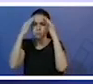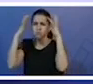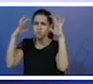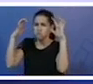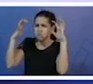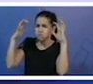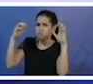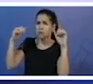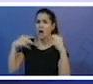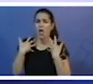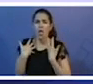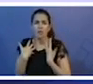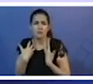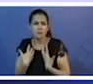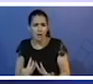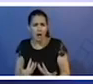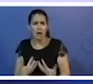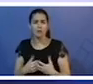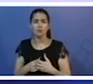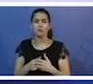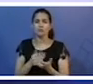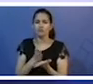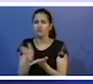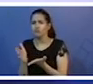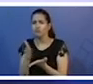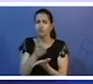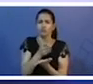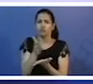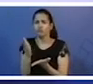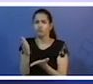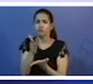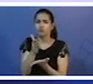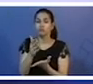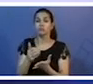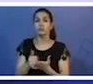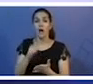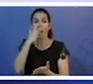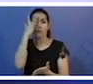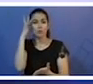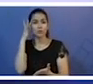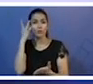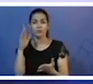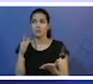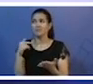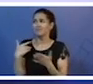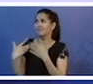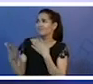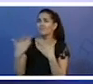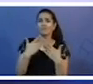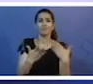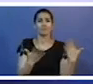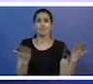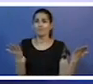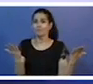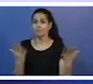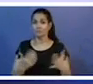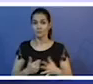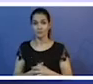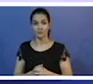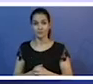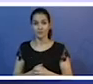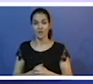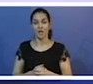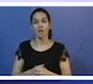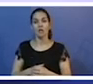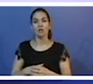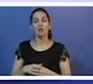cãibras, cansaço e desorientação em casos mais leves, né? A pessoa fica meio desorientada, fica meio perdida, né? E em casos